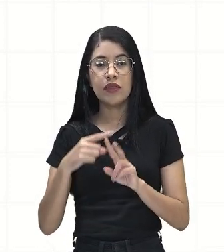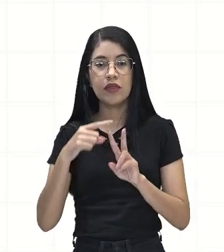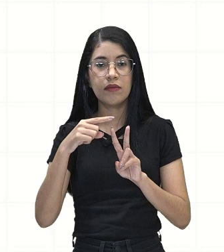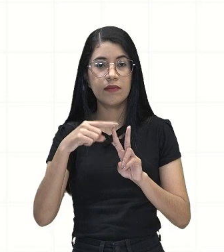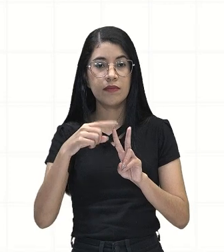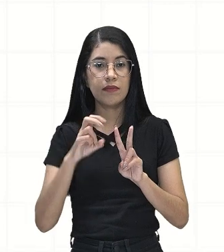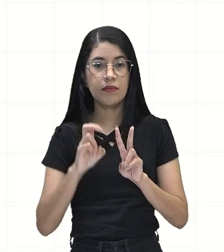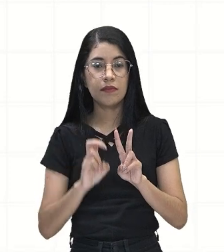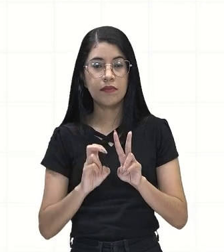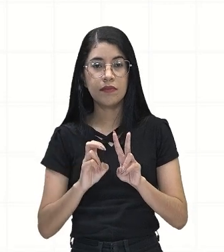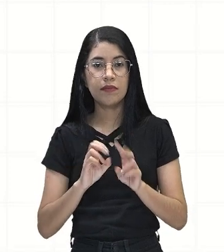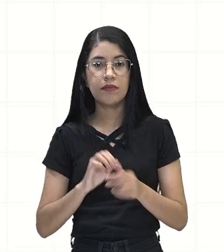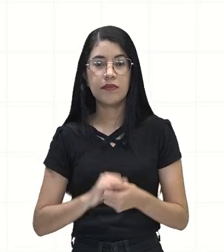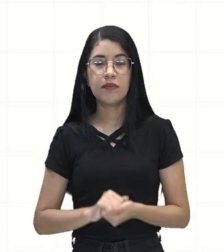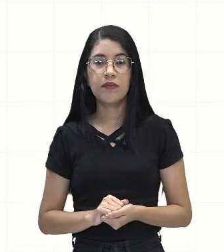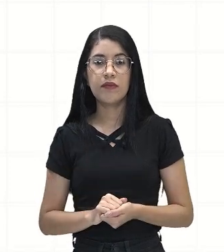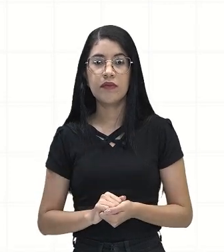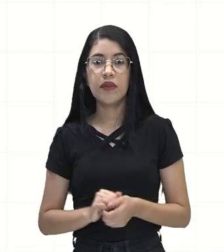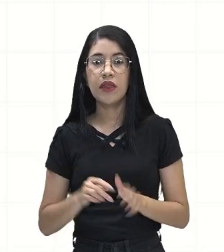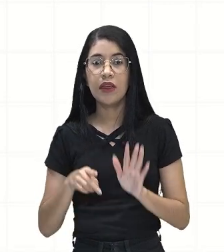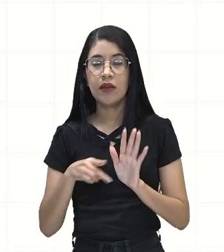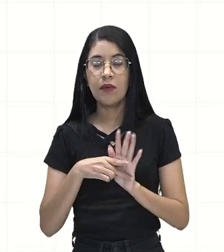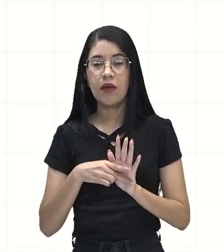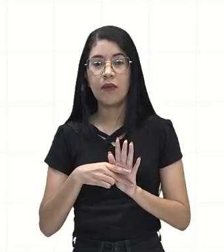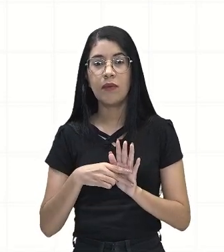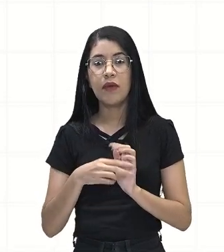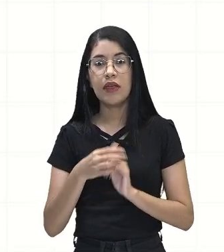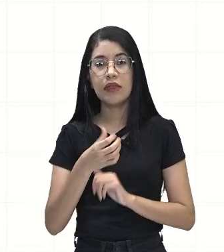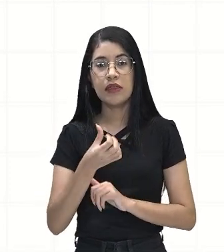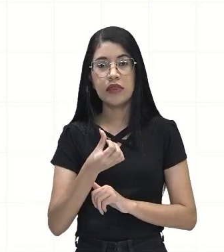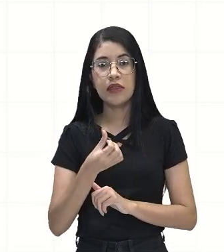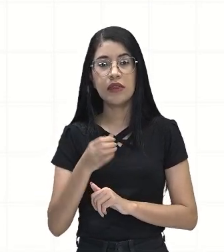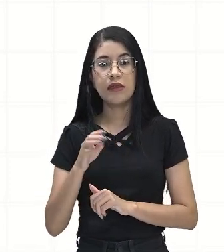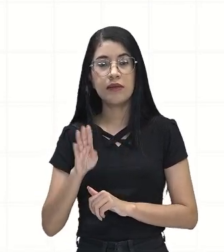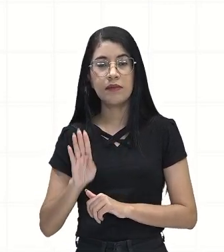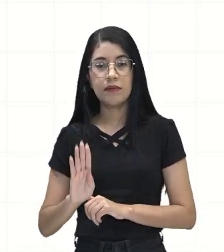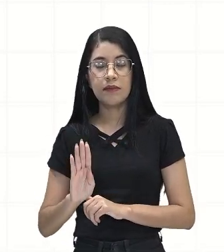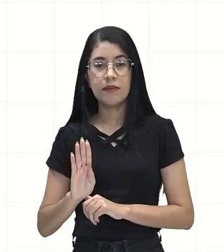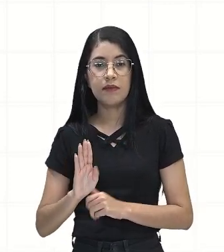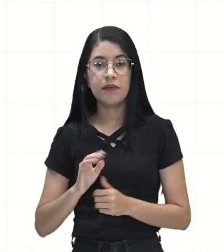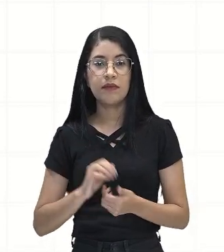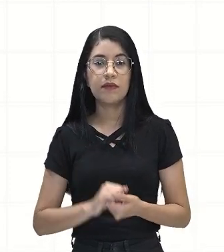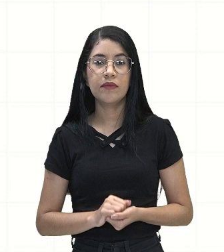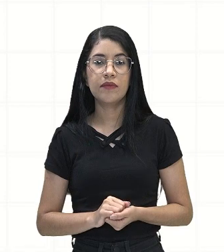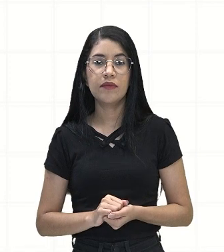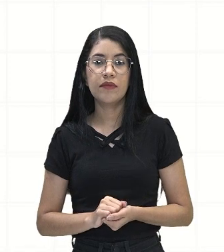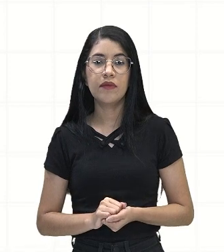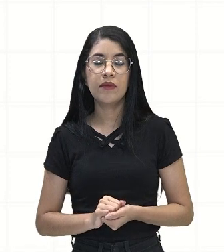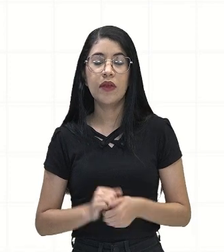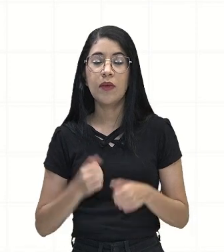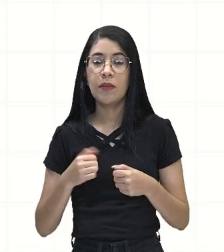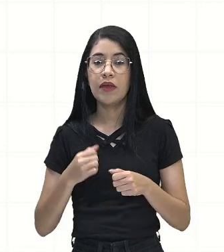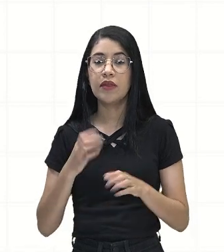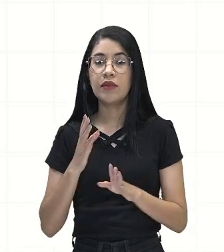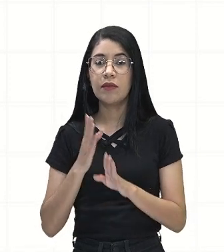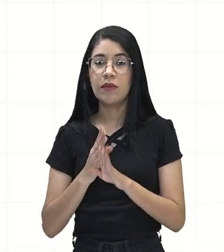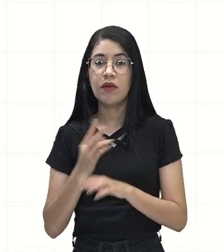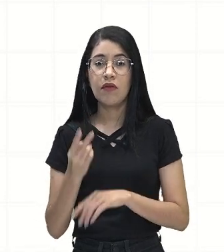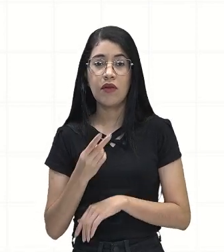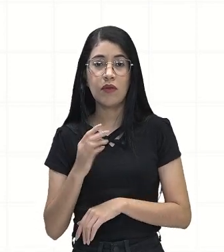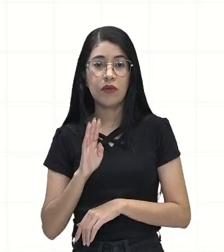de 5. É igual a 6 vezes b. Então, como eu quero determinar o valor de b, eu